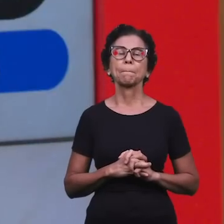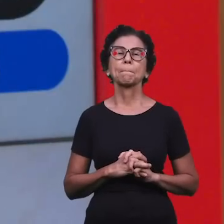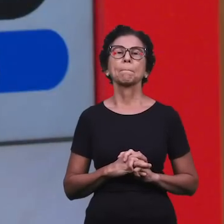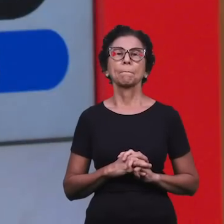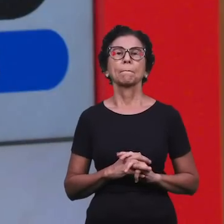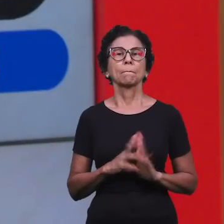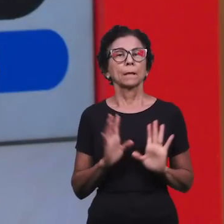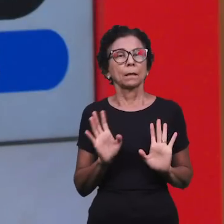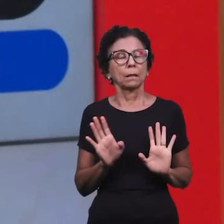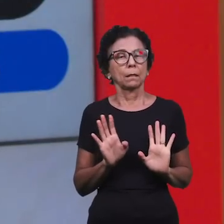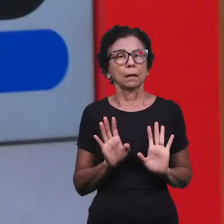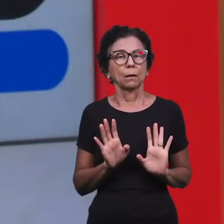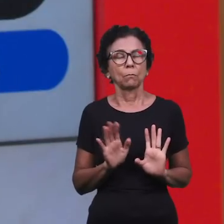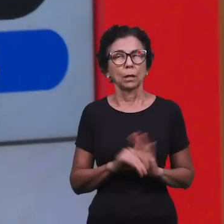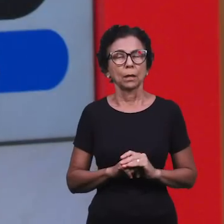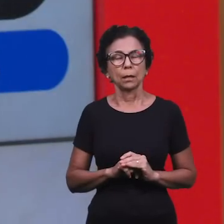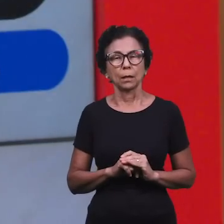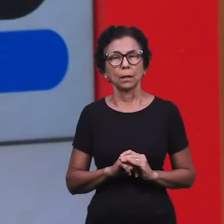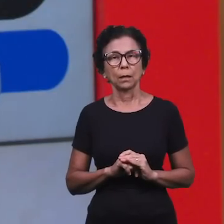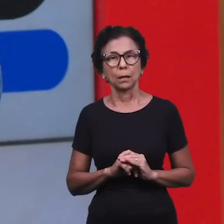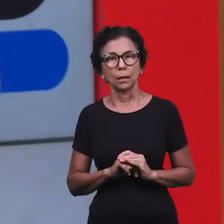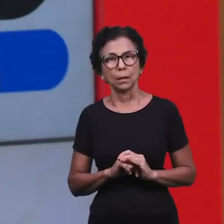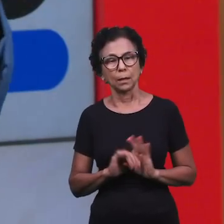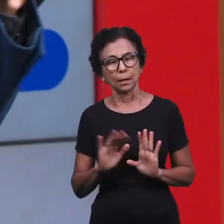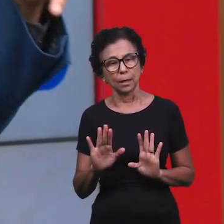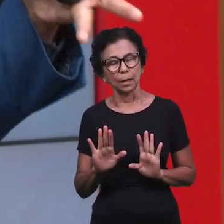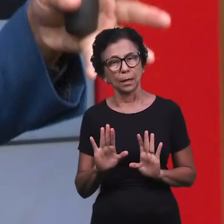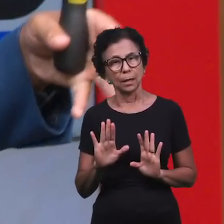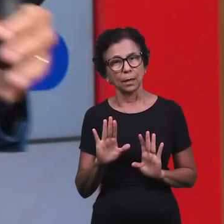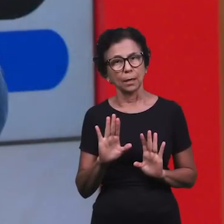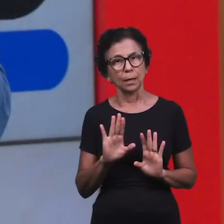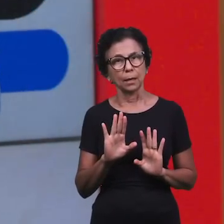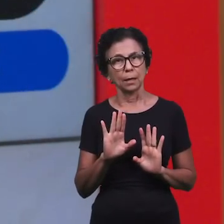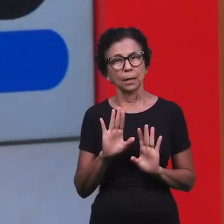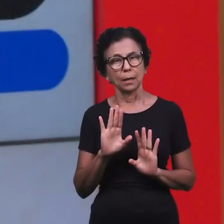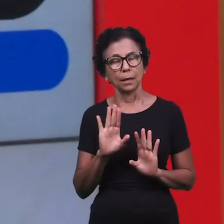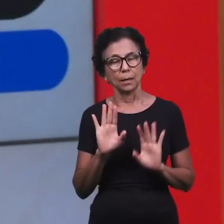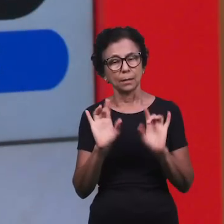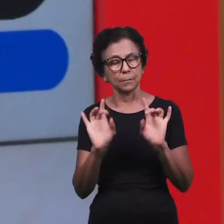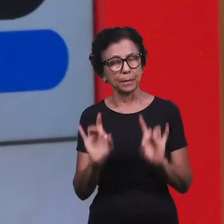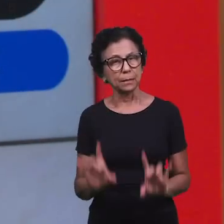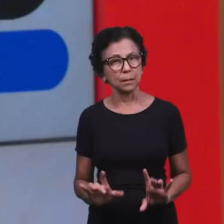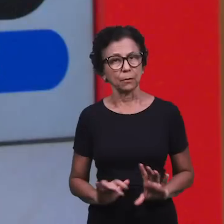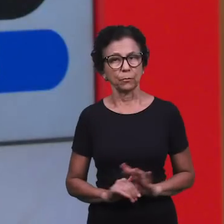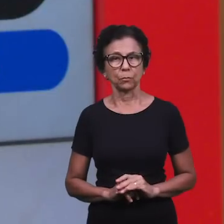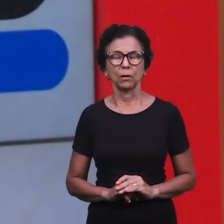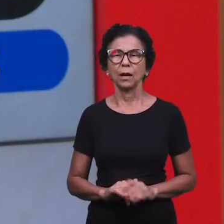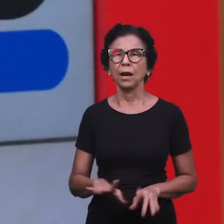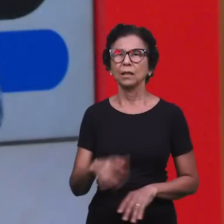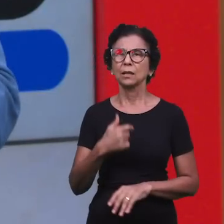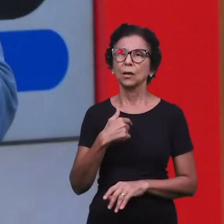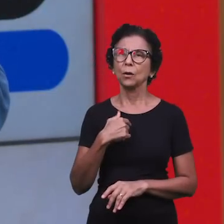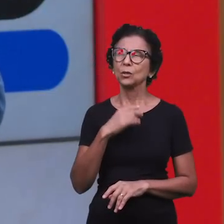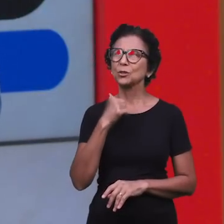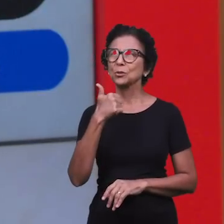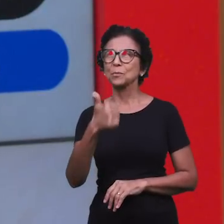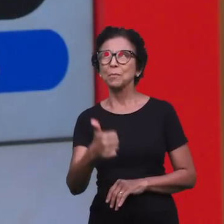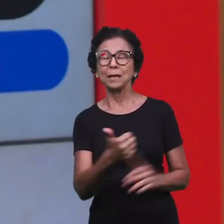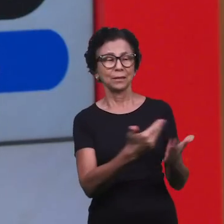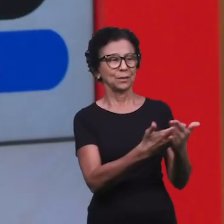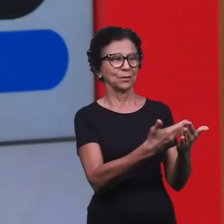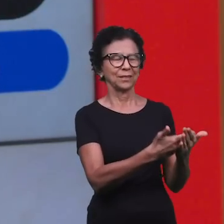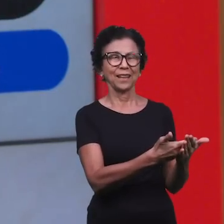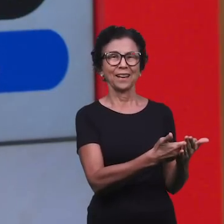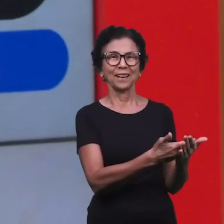torna uma prioridade para você. Você não faz apenas a ação de estudar quando você quer, quando você está bem, tá